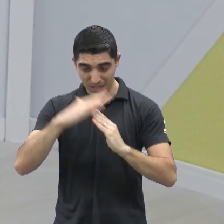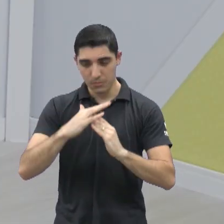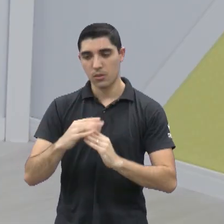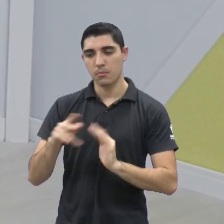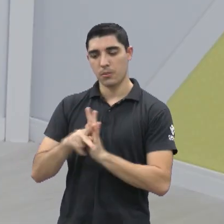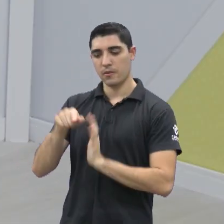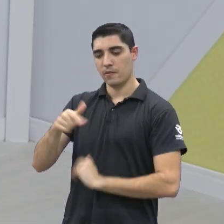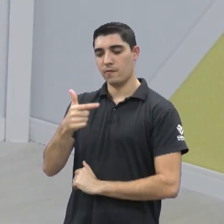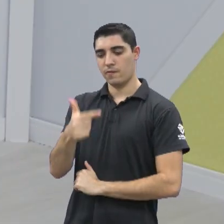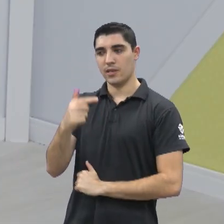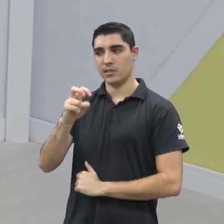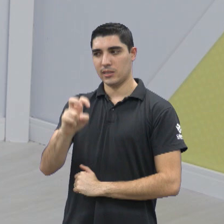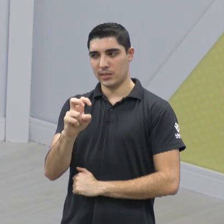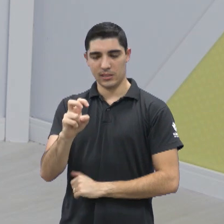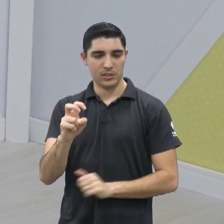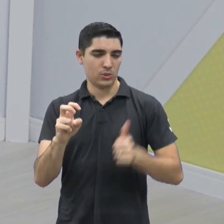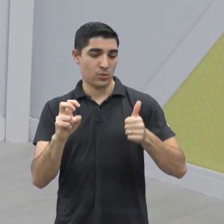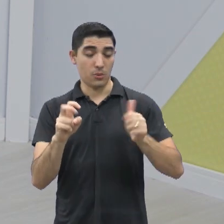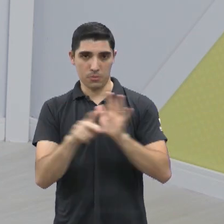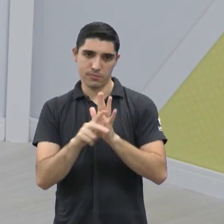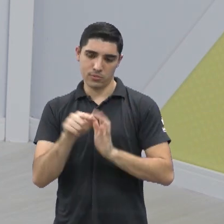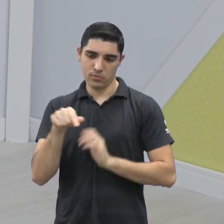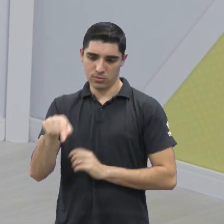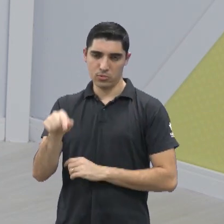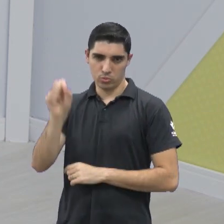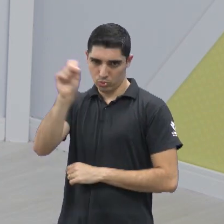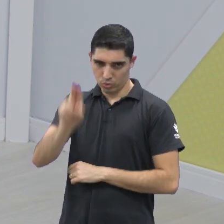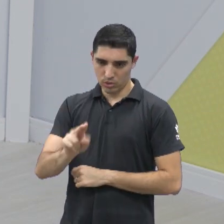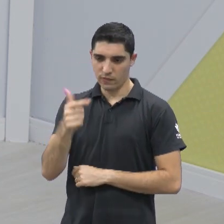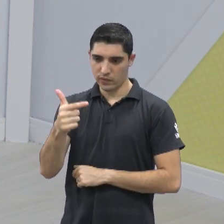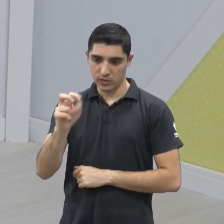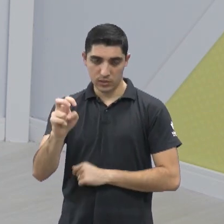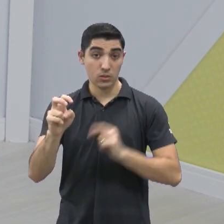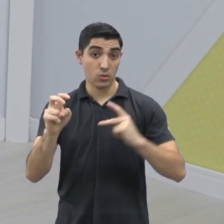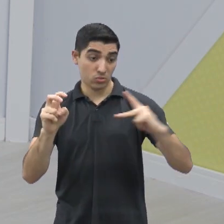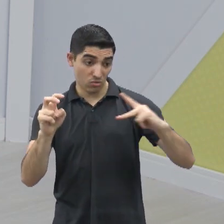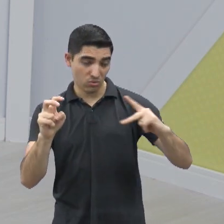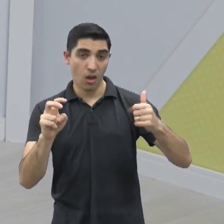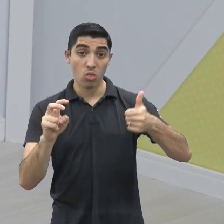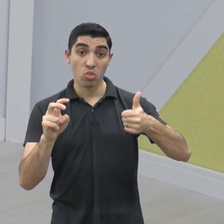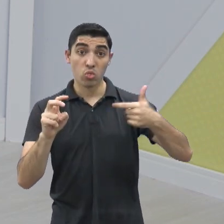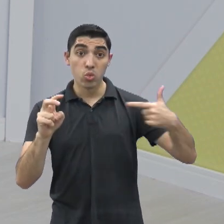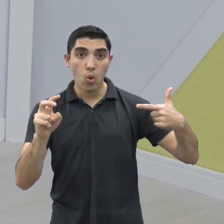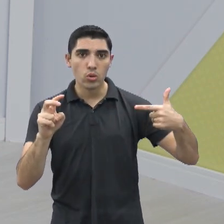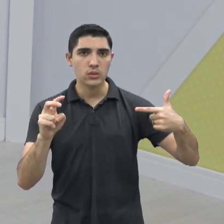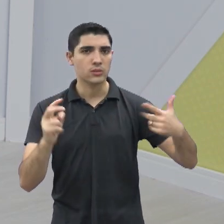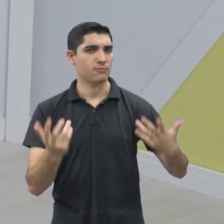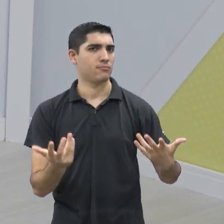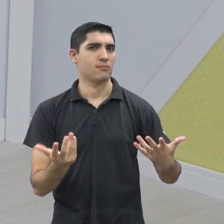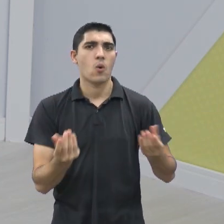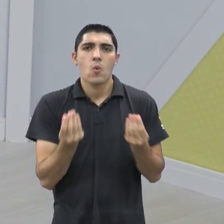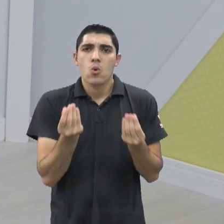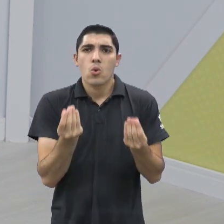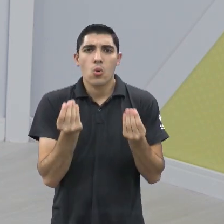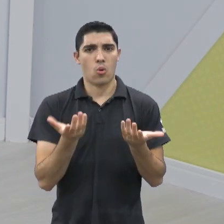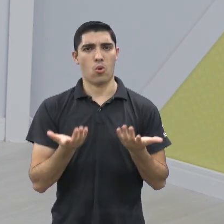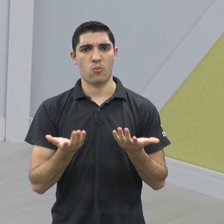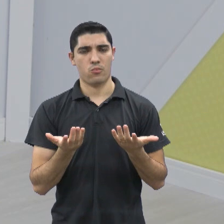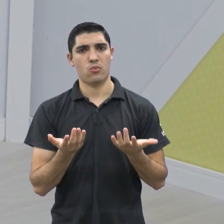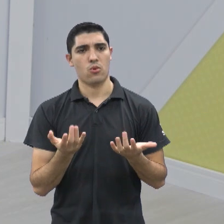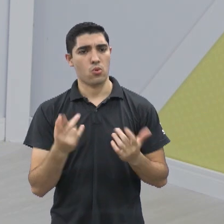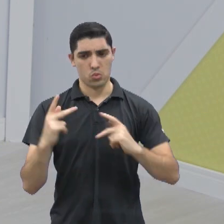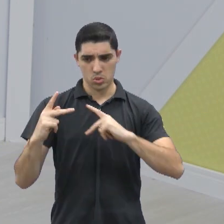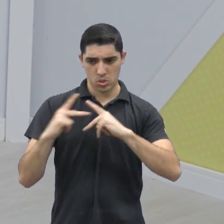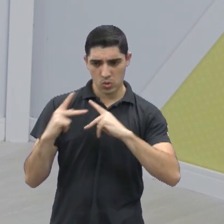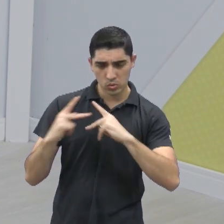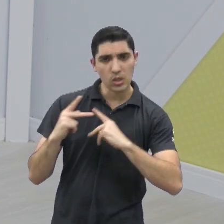Não pode, né? A gente sabe que isso não é normal, como o Brunão disse, um apagão aconteceu, mas não pode, né? Um time, mesmo do São José, que